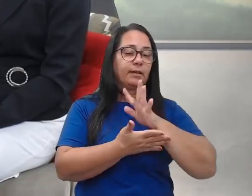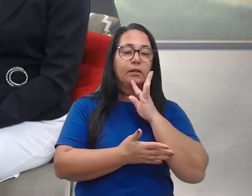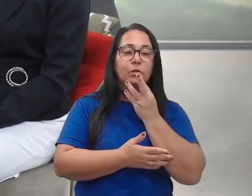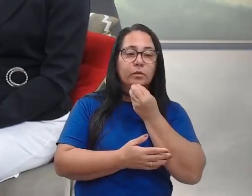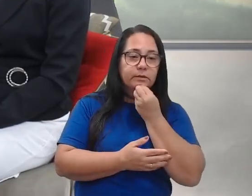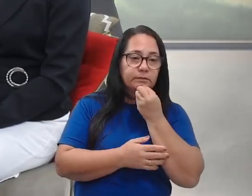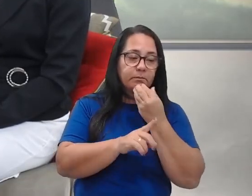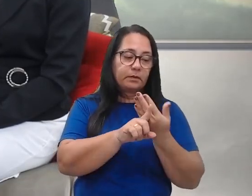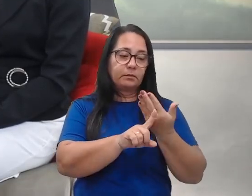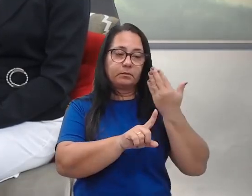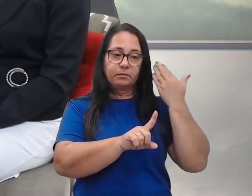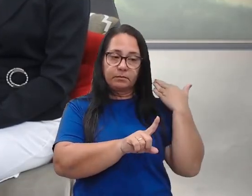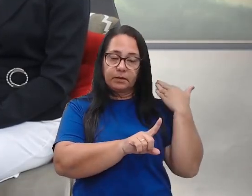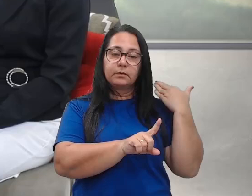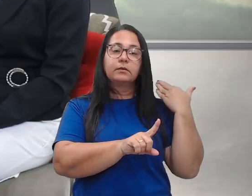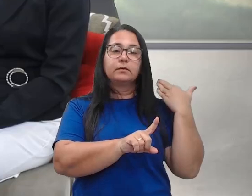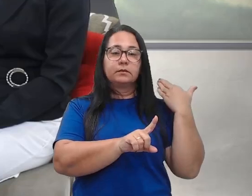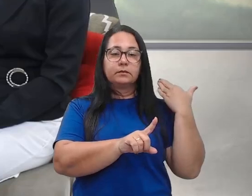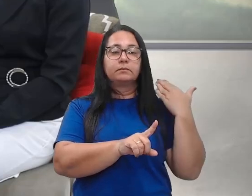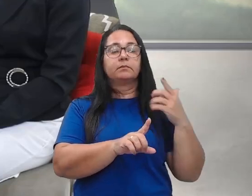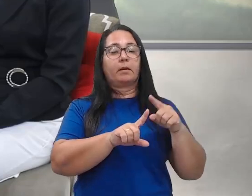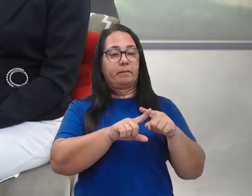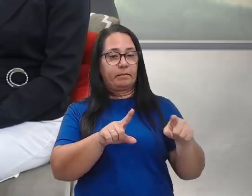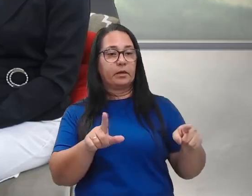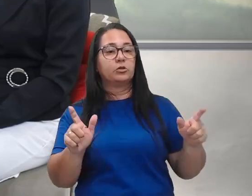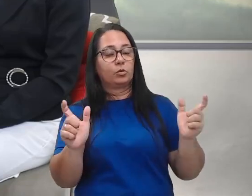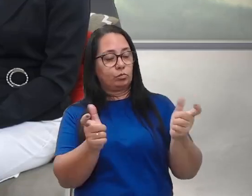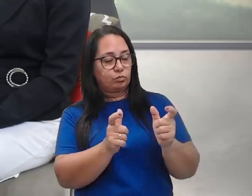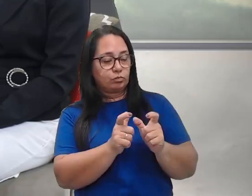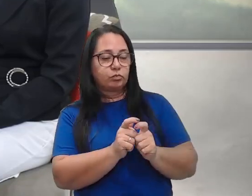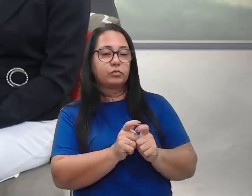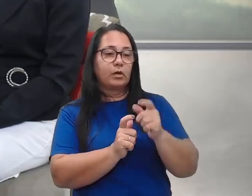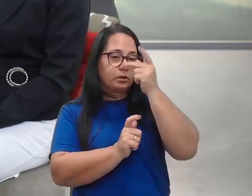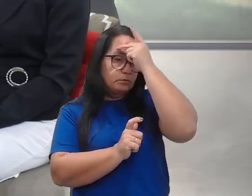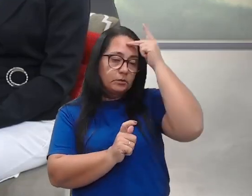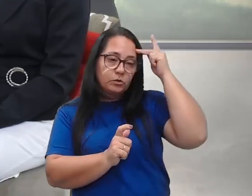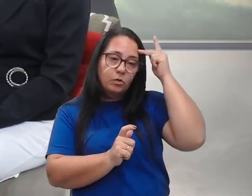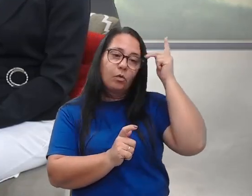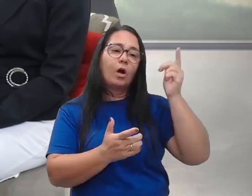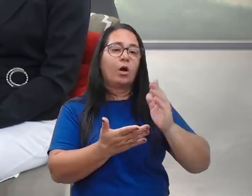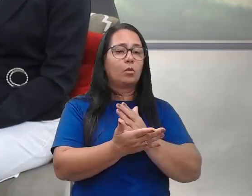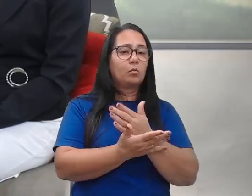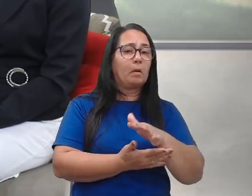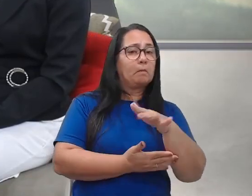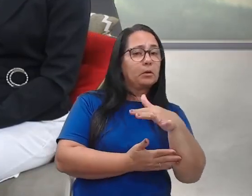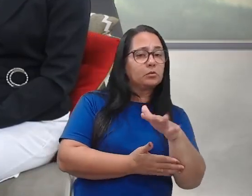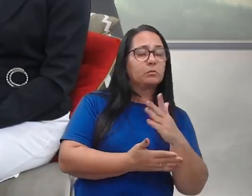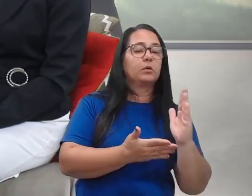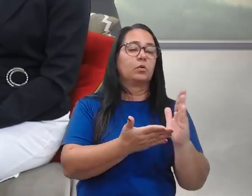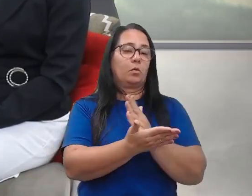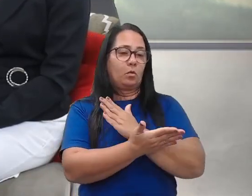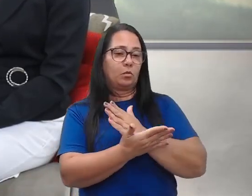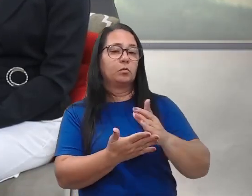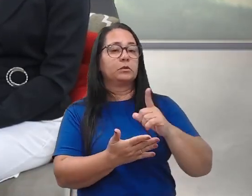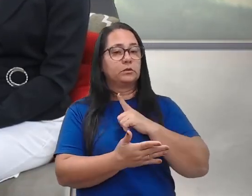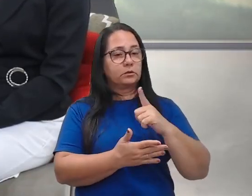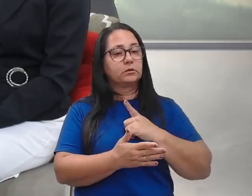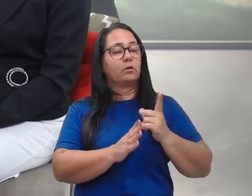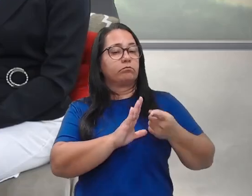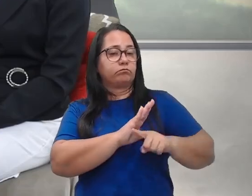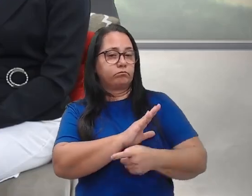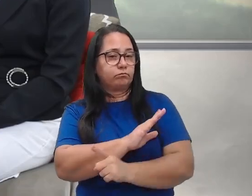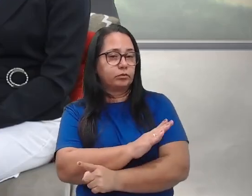muito ínfimo a quantidade que tinha, outras medianas e outras que já tinham, né, um certo percurso aí no ambiente